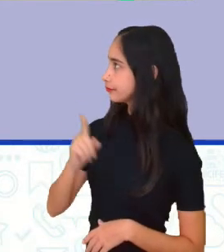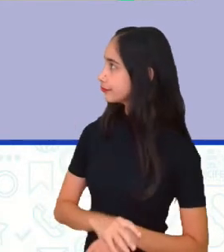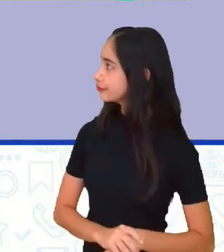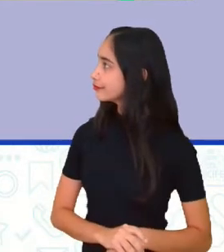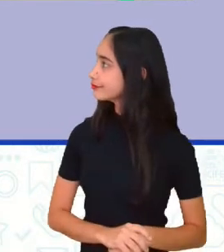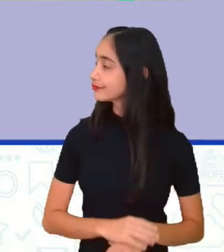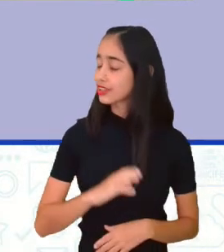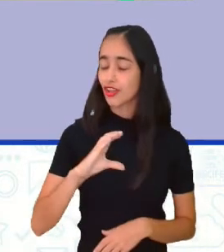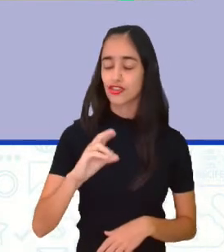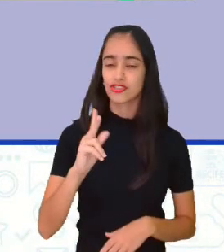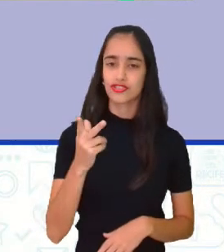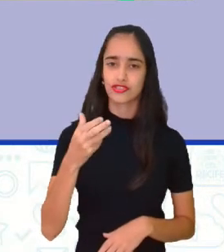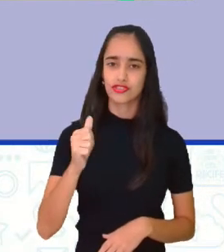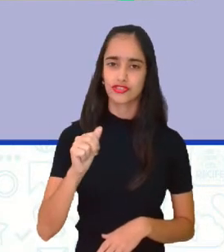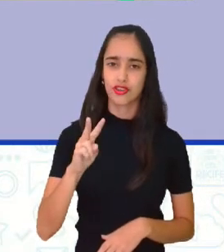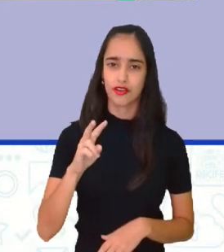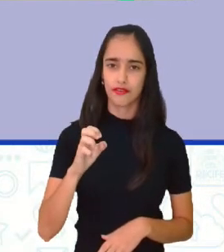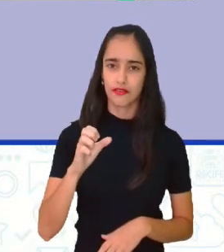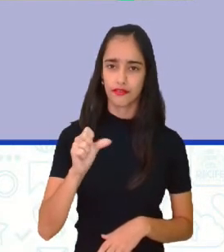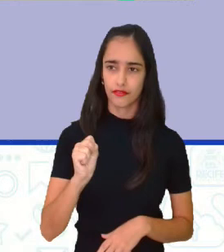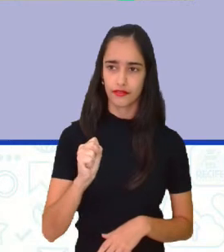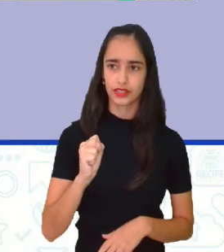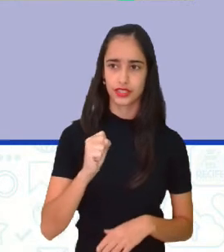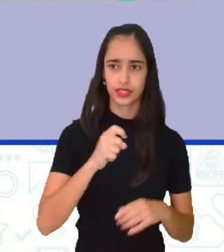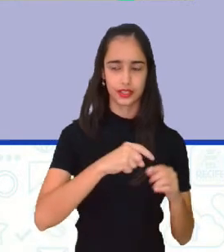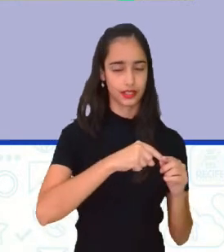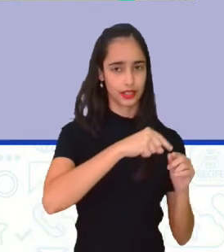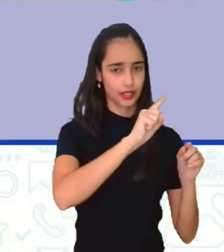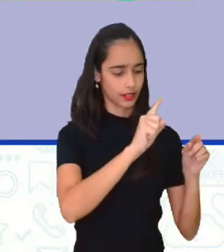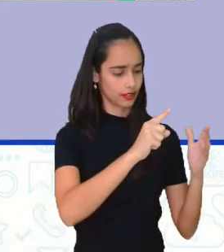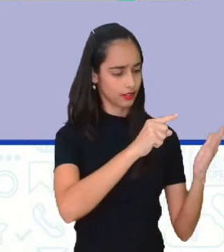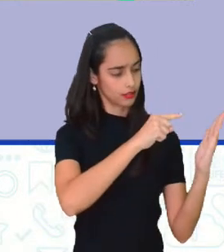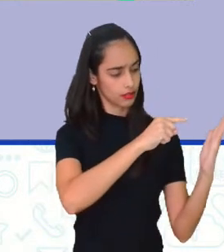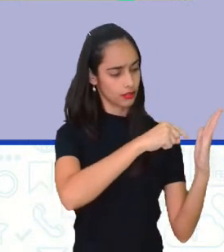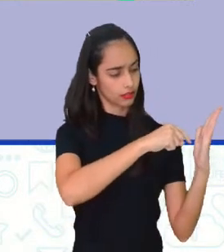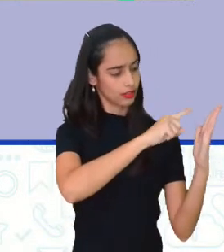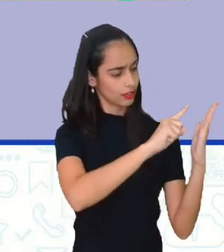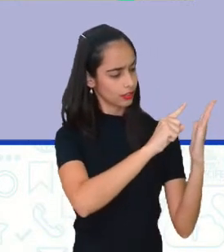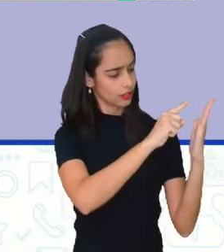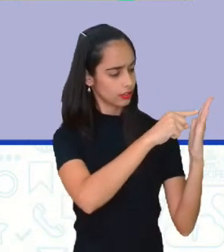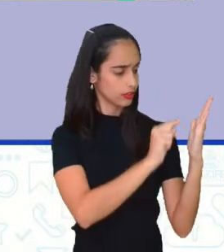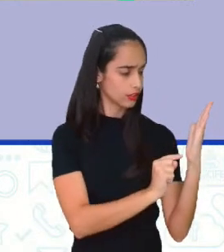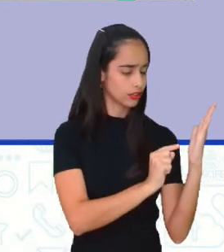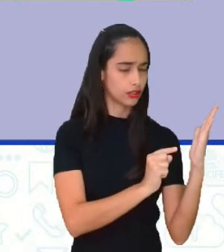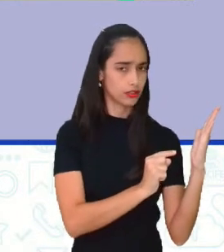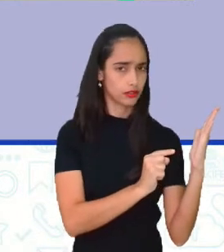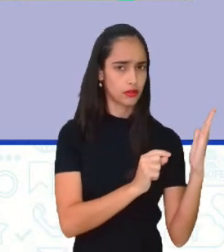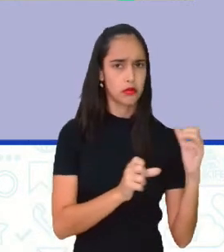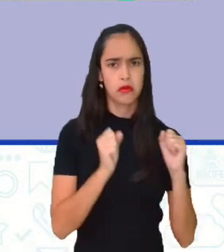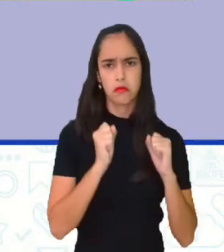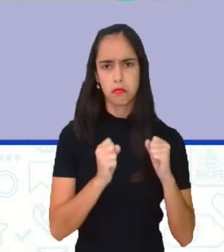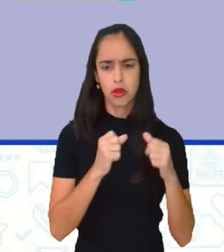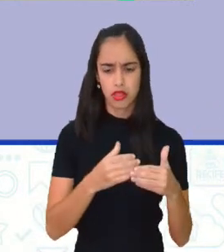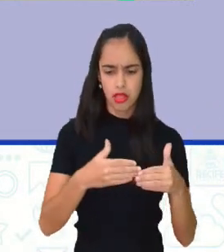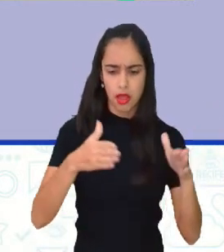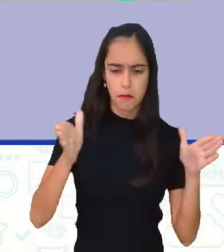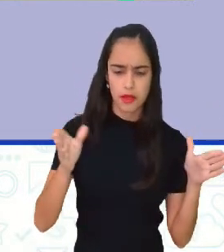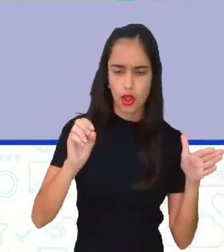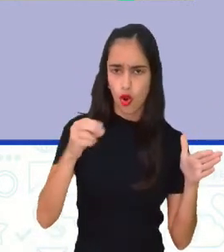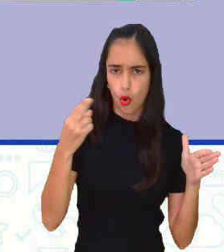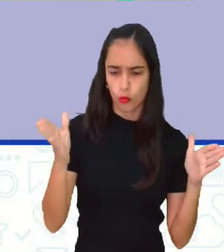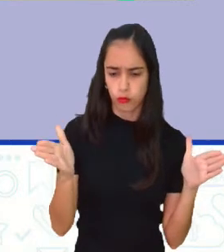né? Eles são dispositivos de segurança, eles servem para abrir ou fechar um